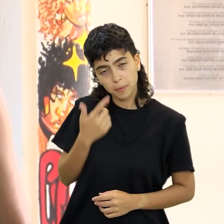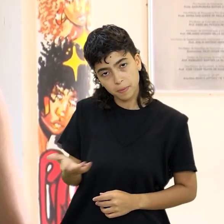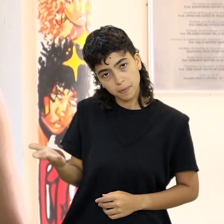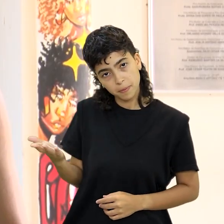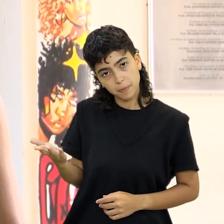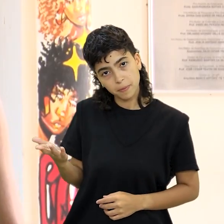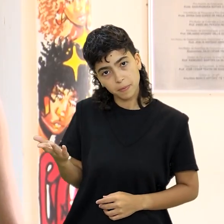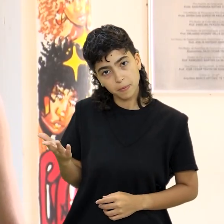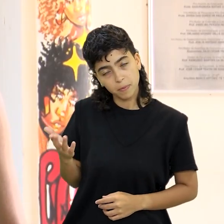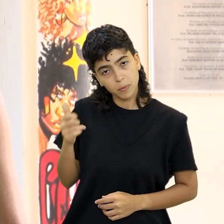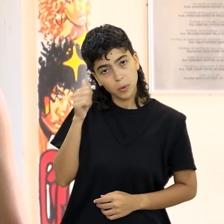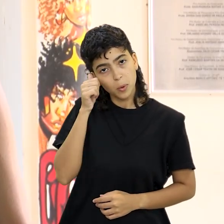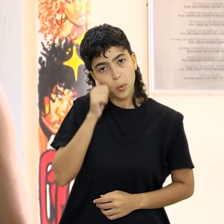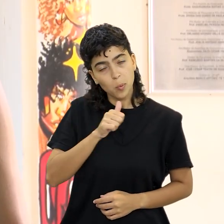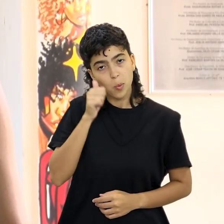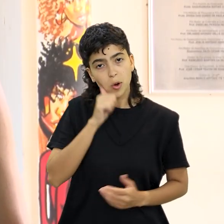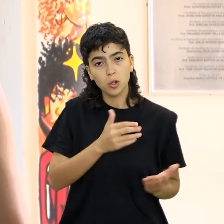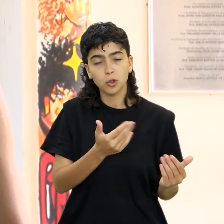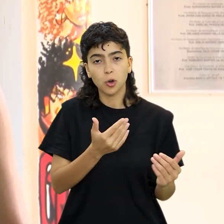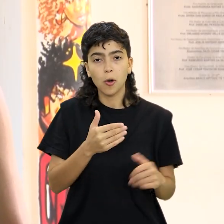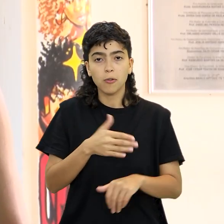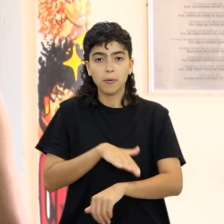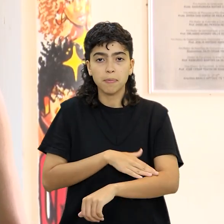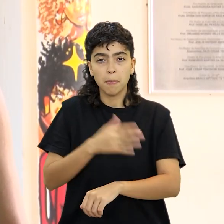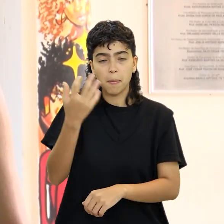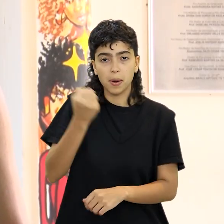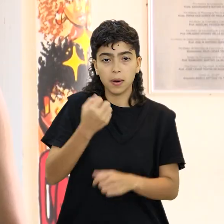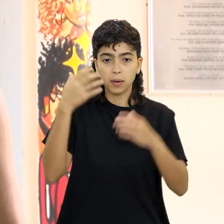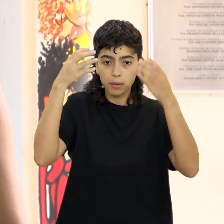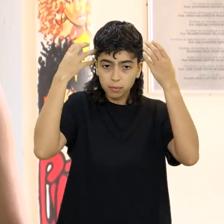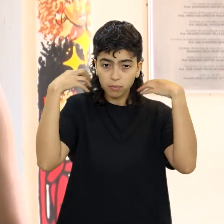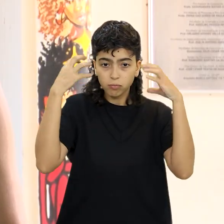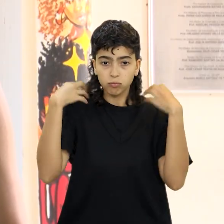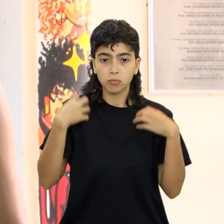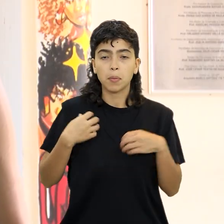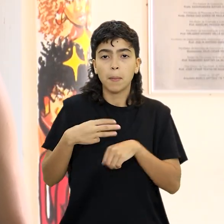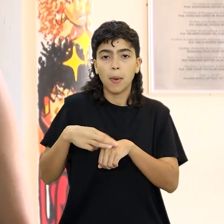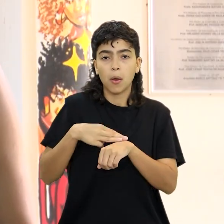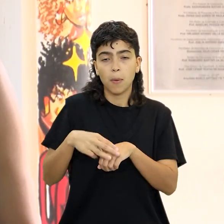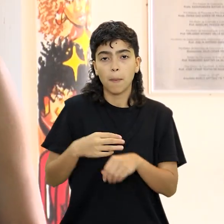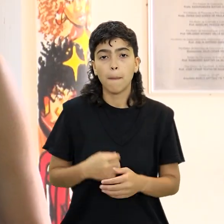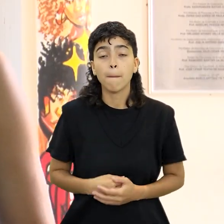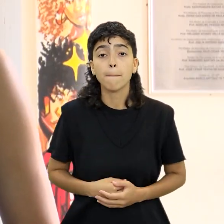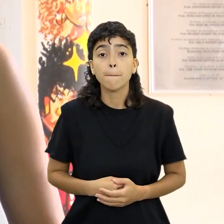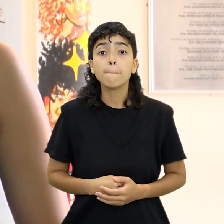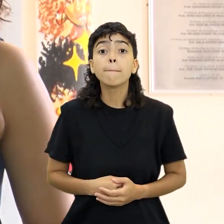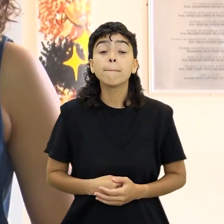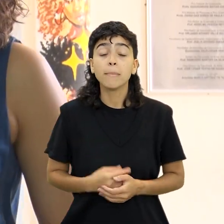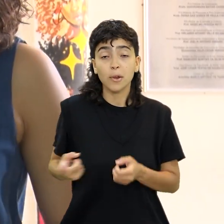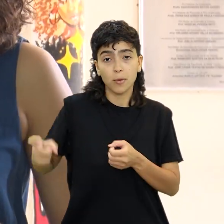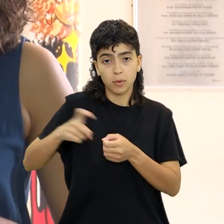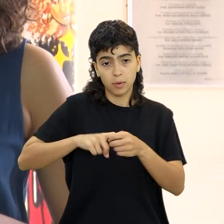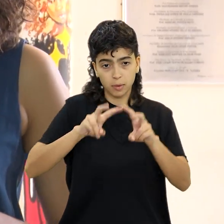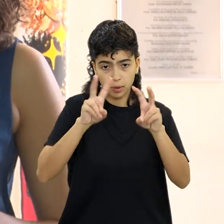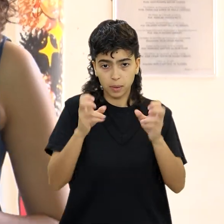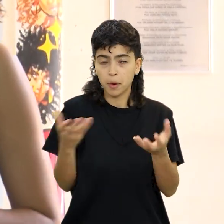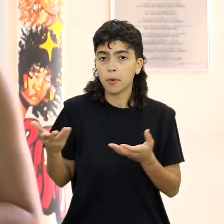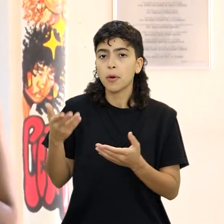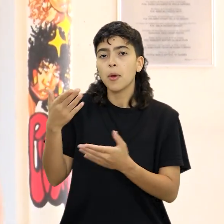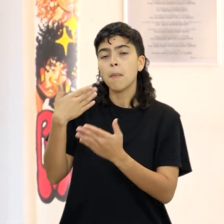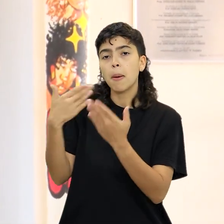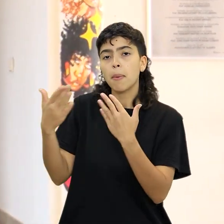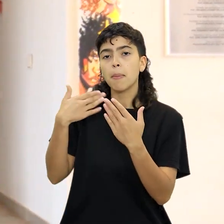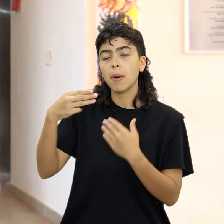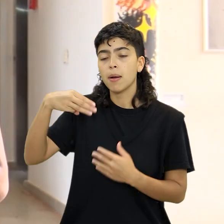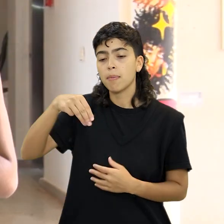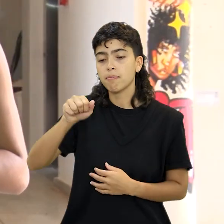Isabela Lima, uma jovem mulher branca de cabelos castanhos cacheados na altura dos ombros. E agora sim, voltando ao tema, vamos conversar com